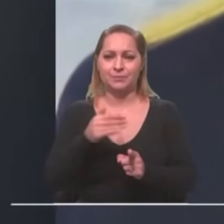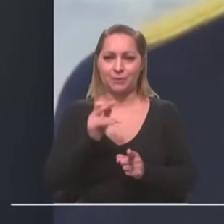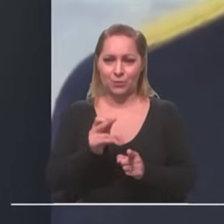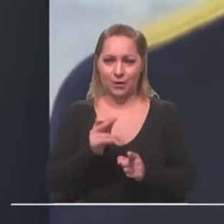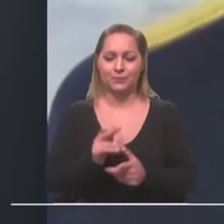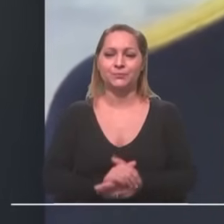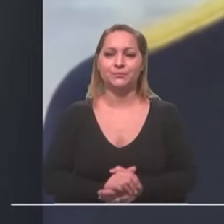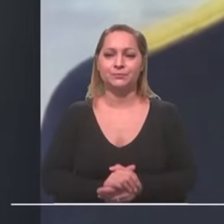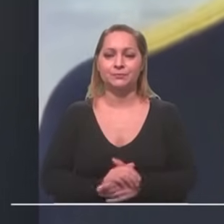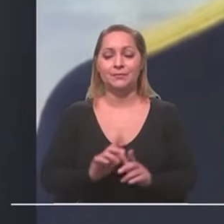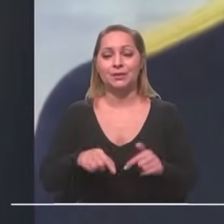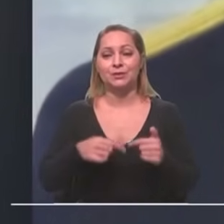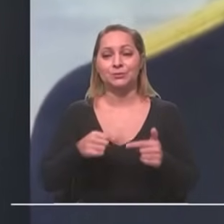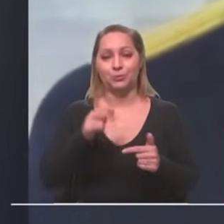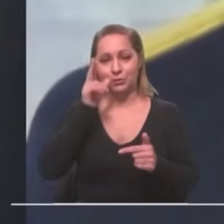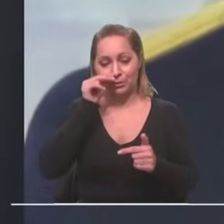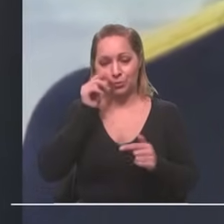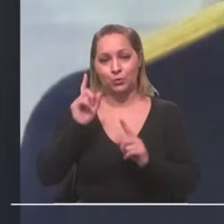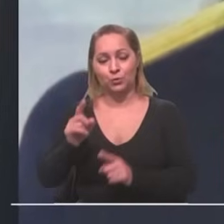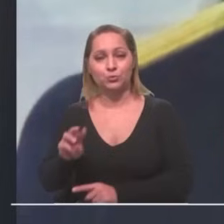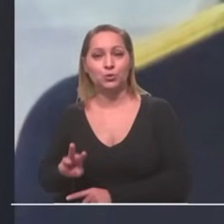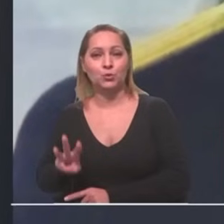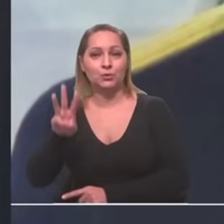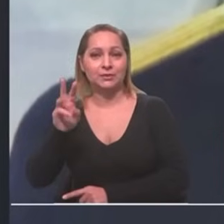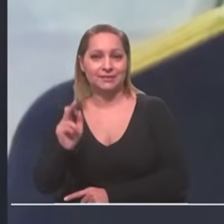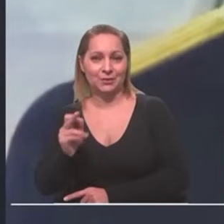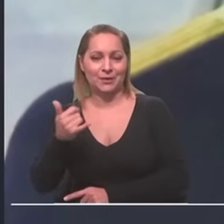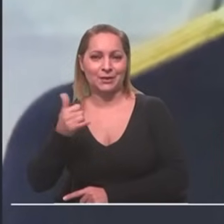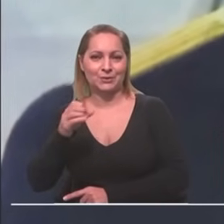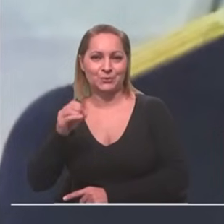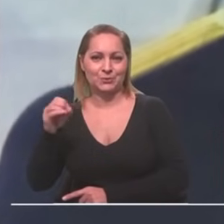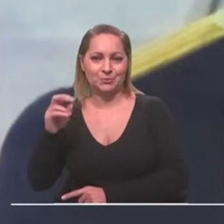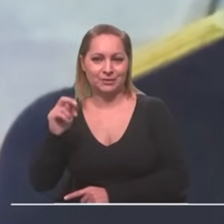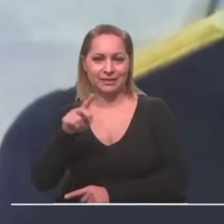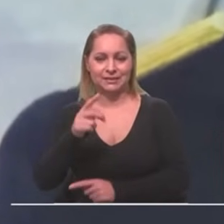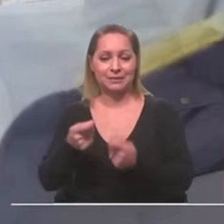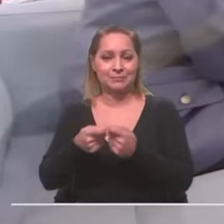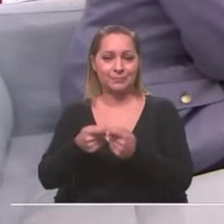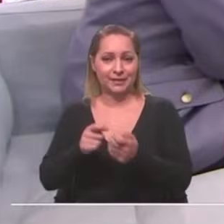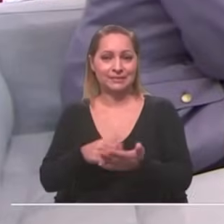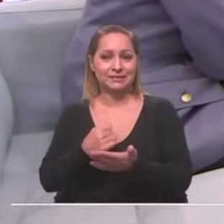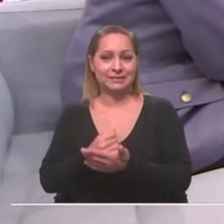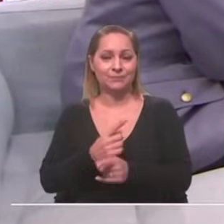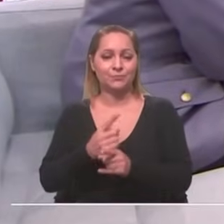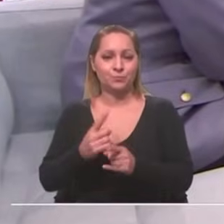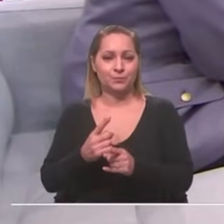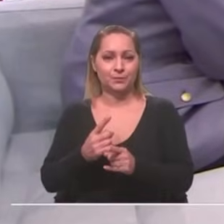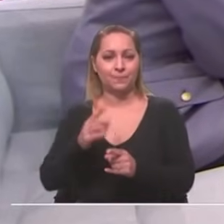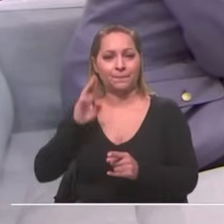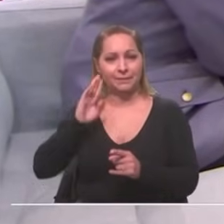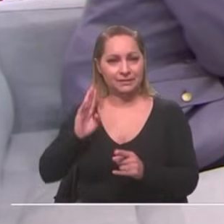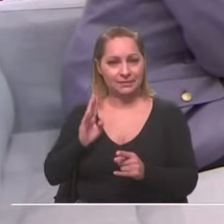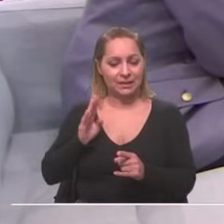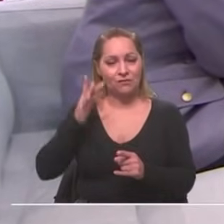depois o namoro começou no terceiro ano, então, em 2003. E sempre estiveram próximos, porque o próprio Exército facilitou